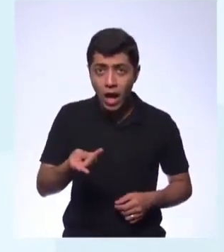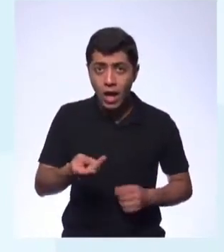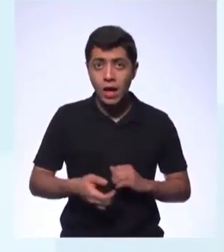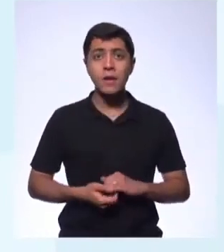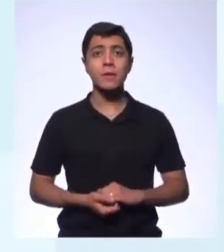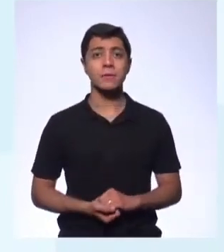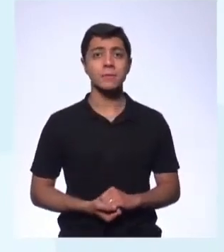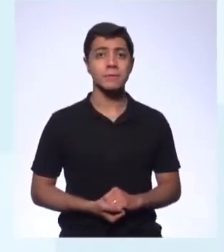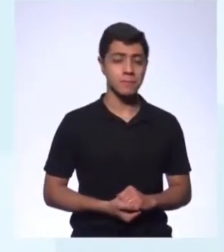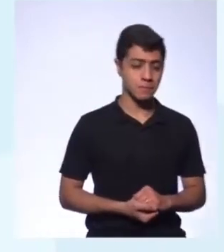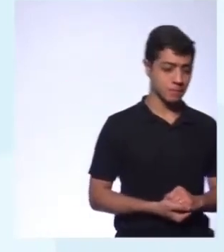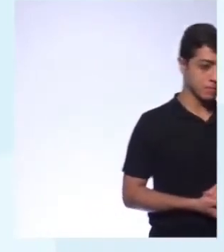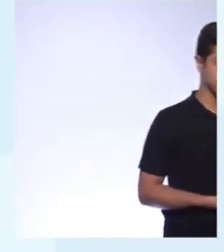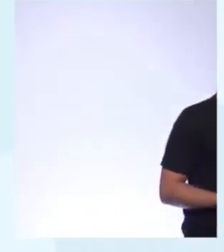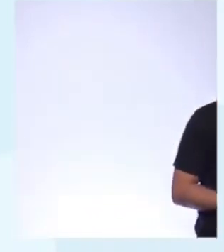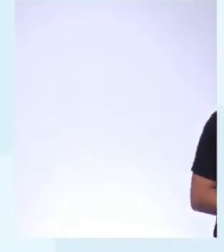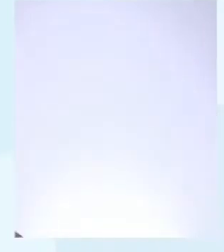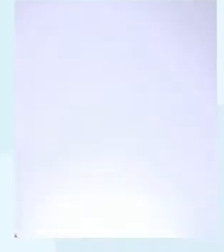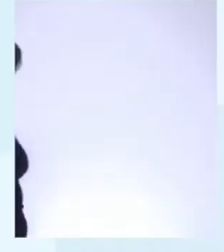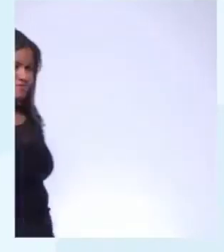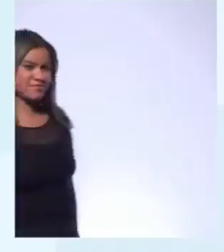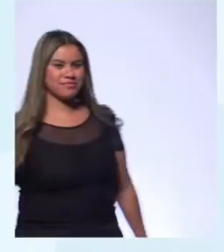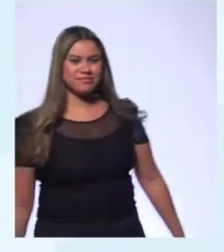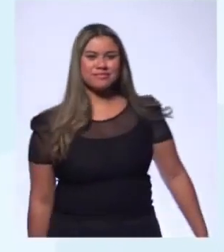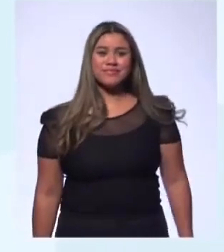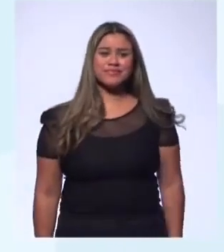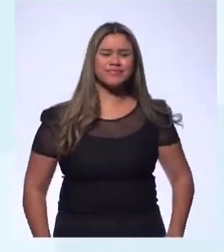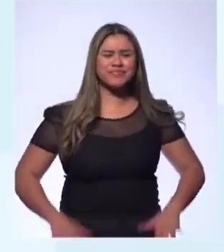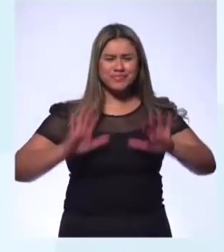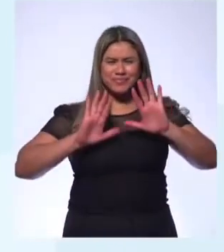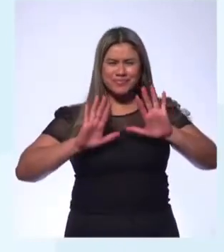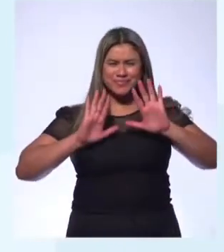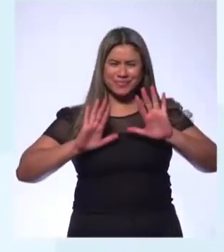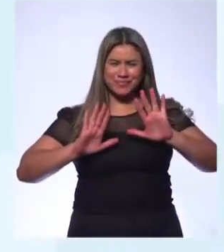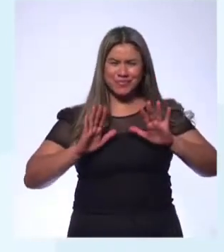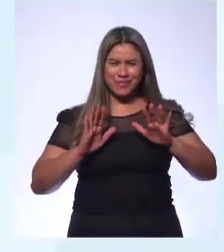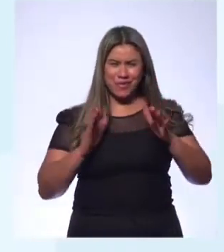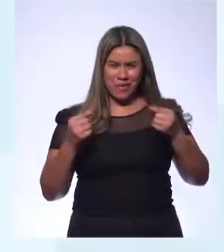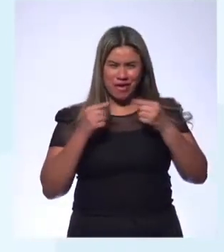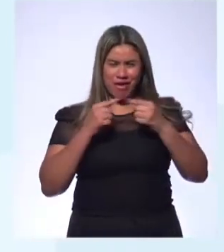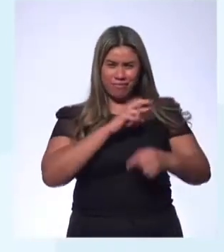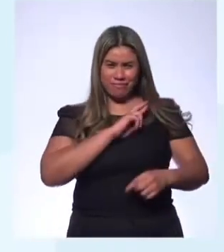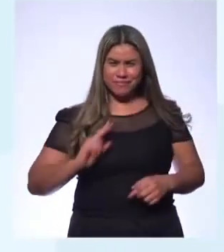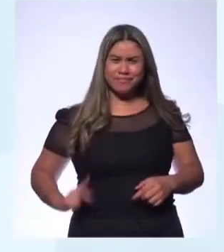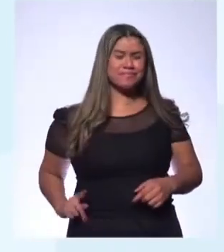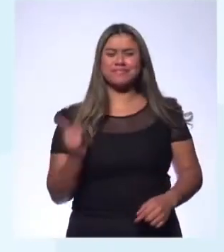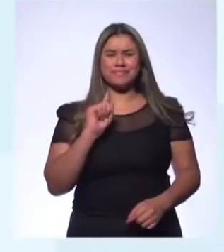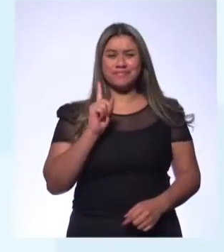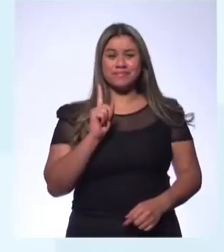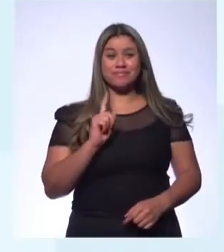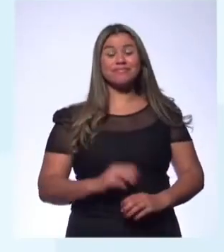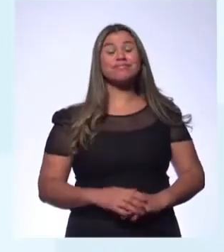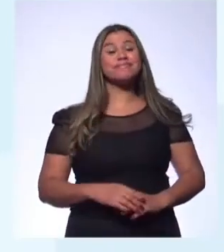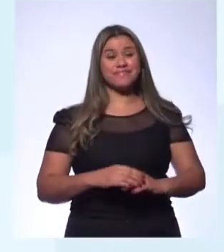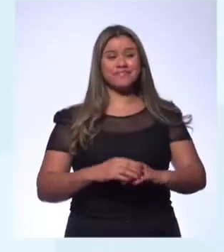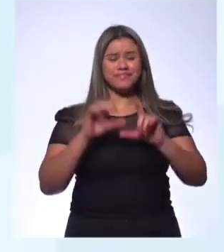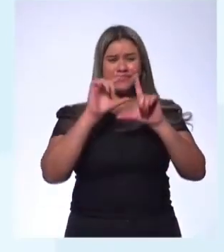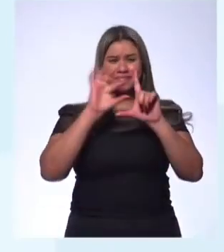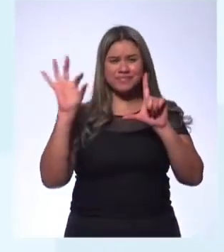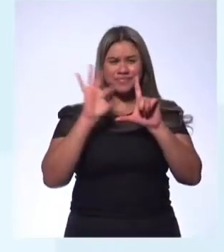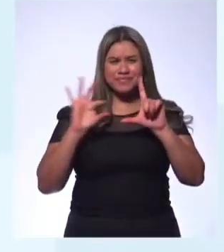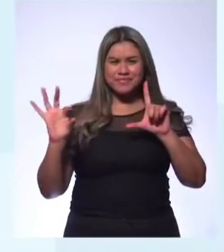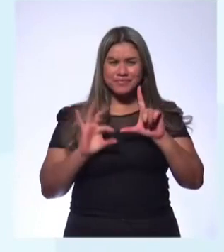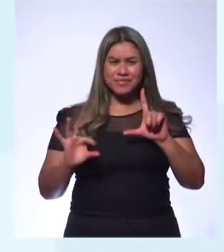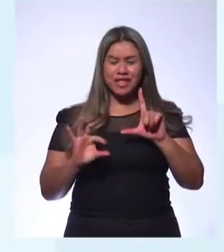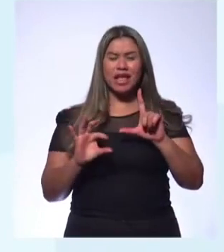A ordem, isto não é república. Vamos lá então? Com relação a este trecho, quando